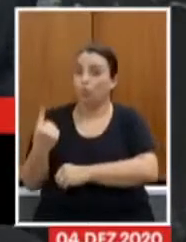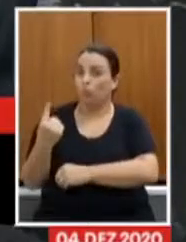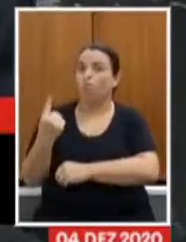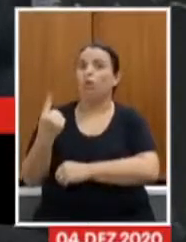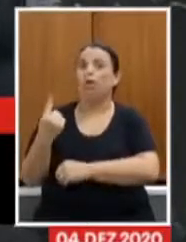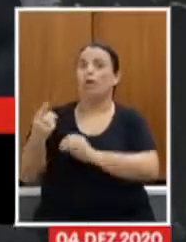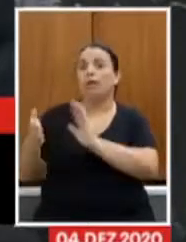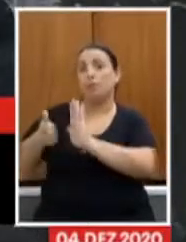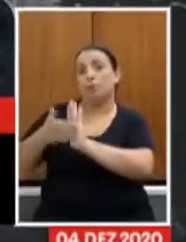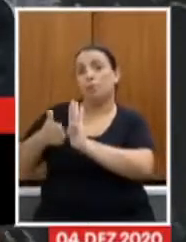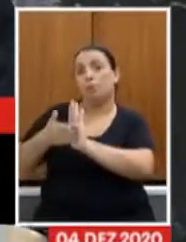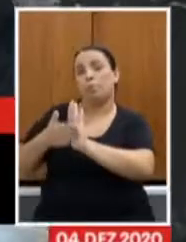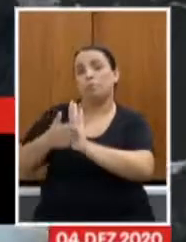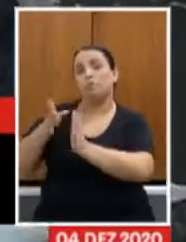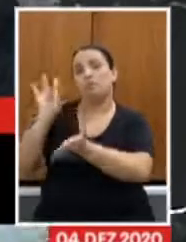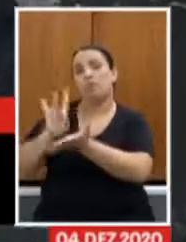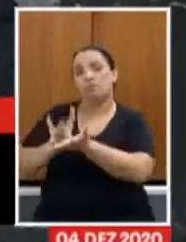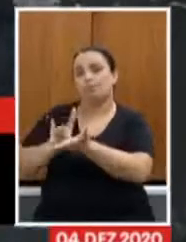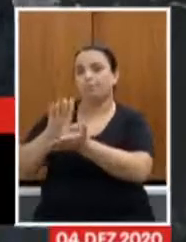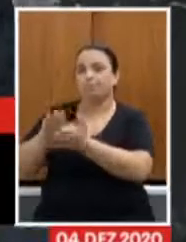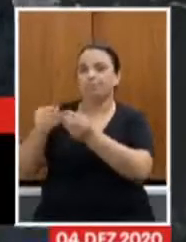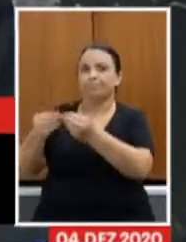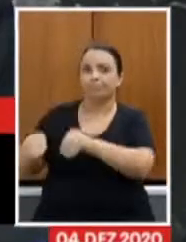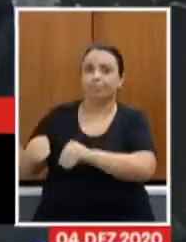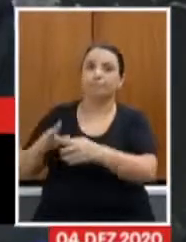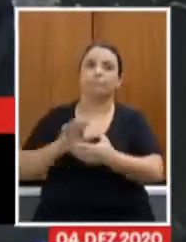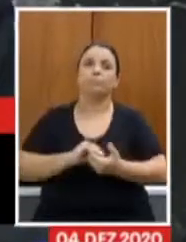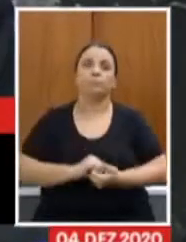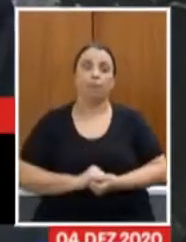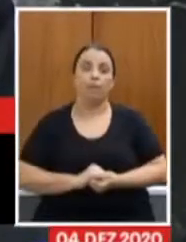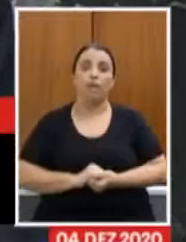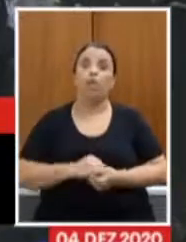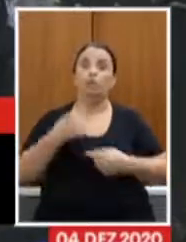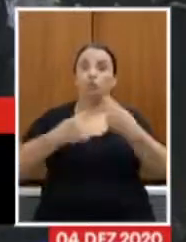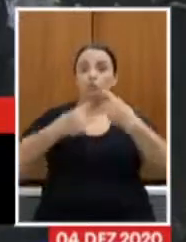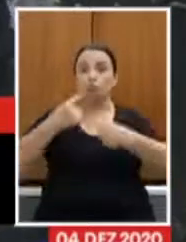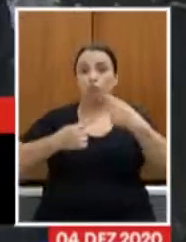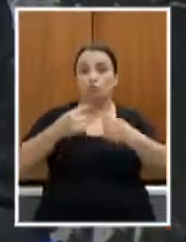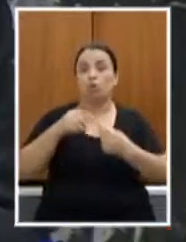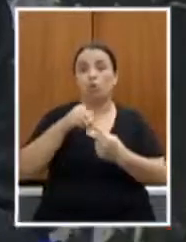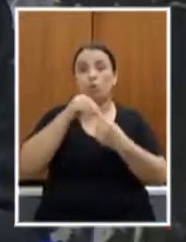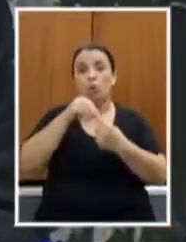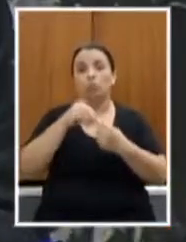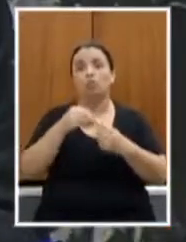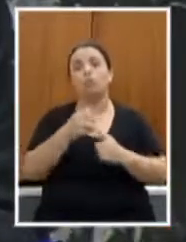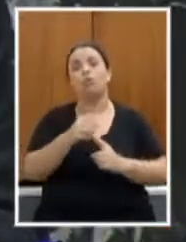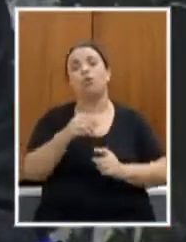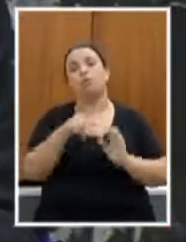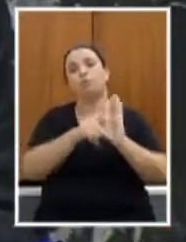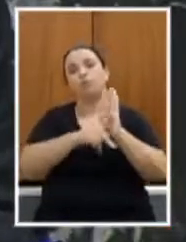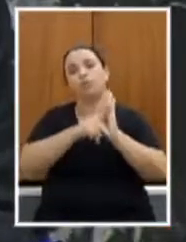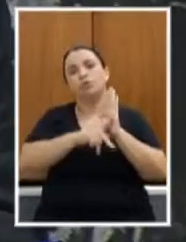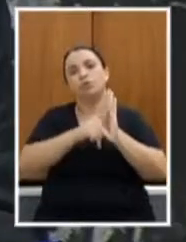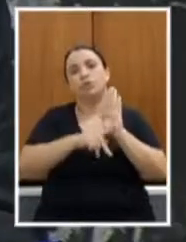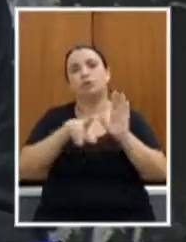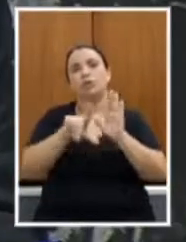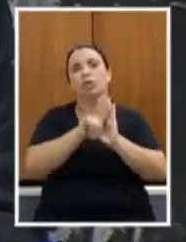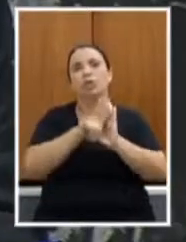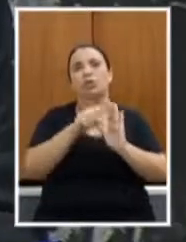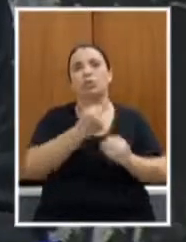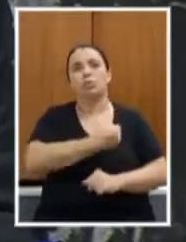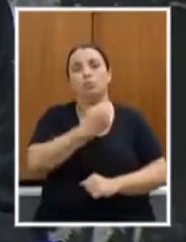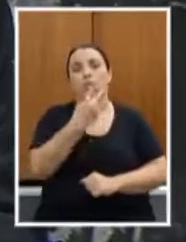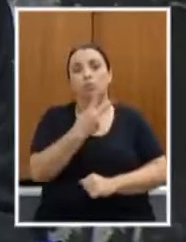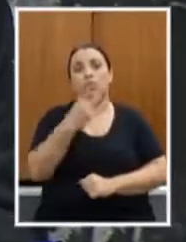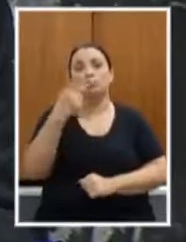a proposta original. Discussão em turno único do projeto de lei de número 2201 de 2020 do